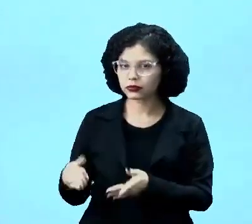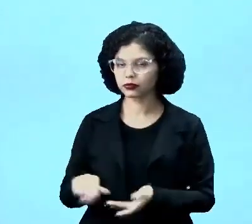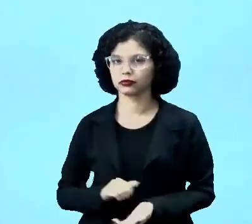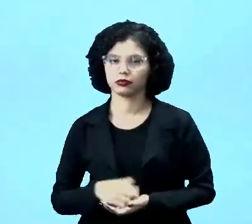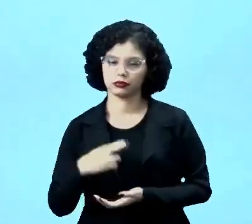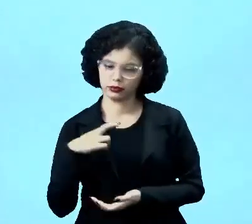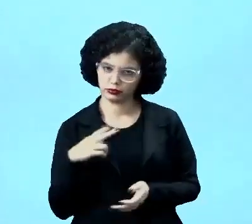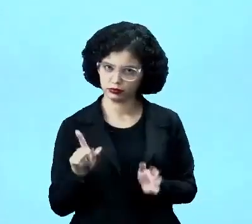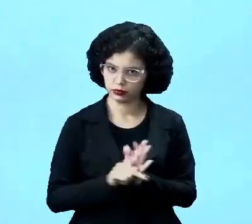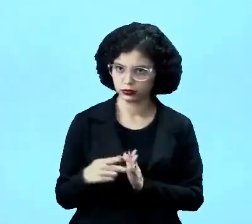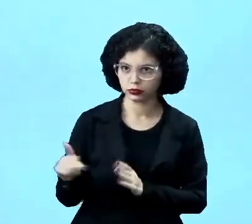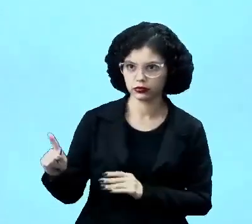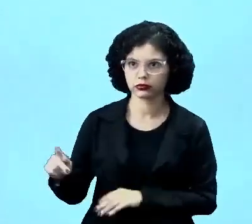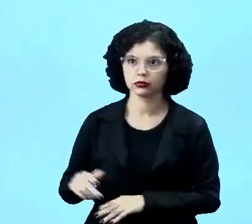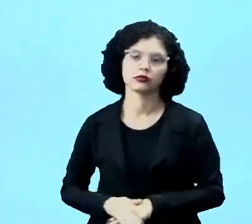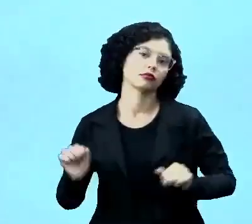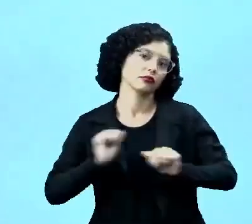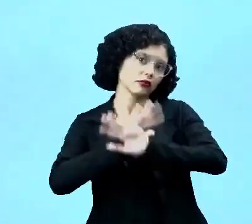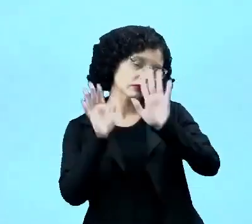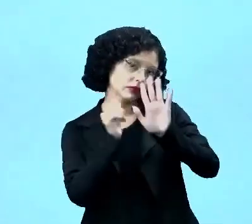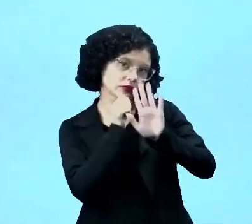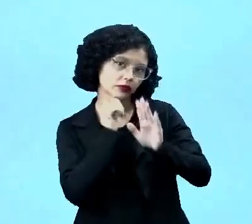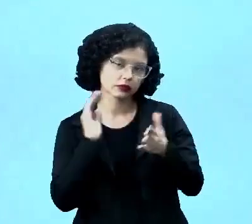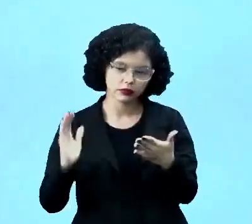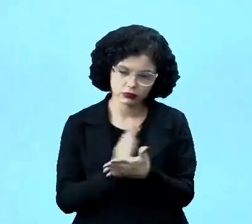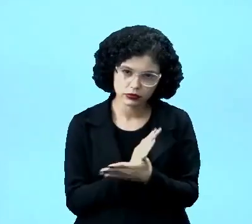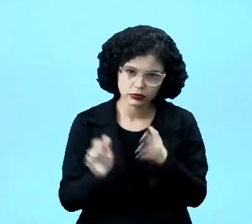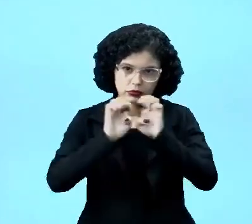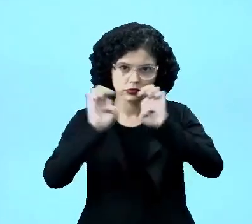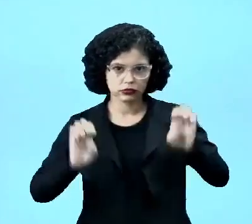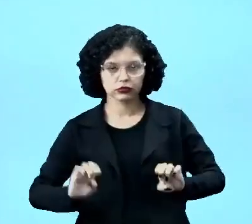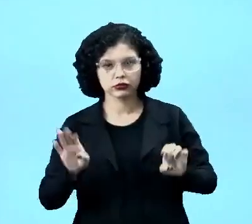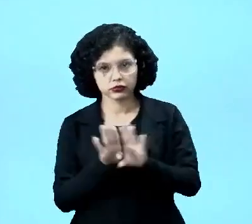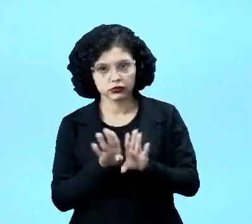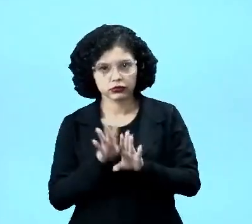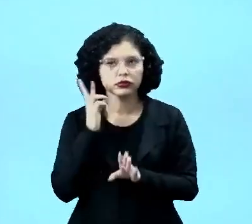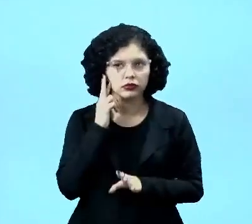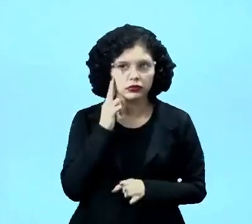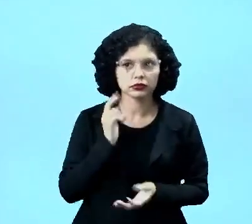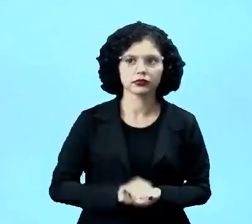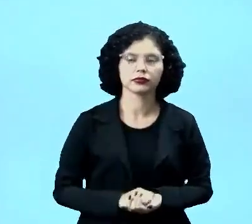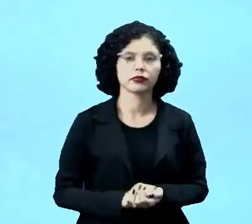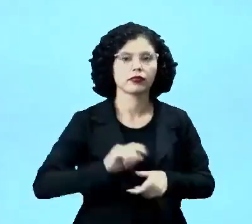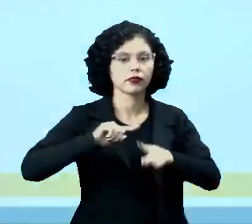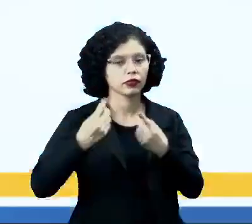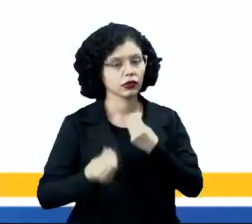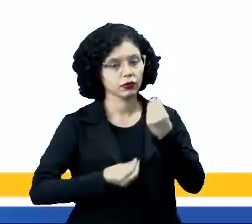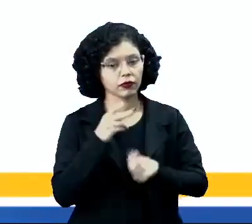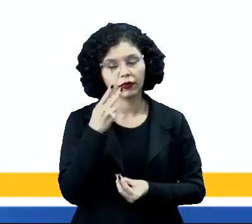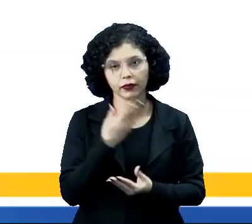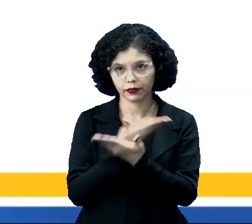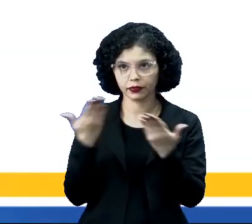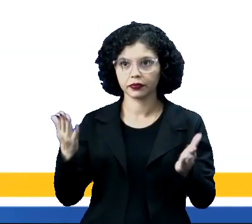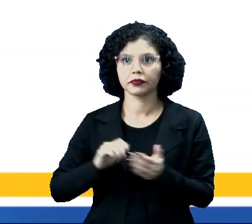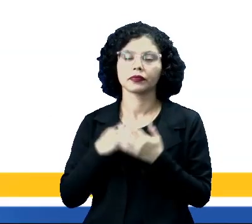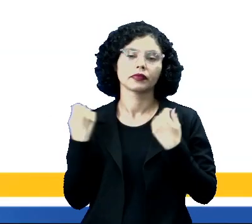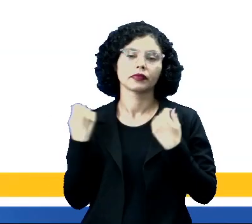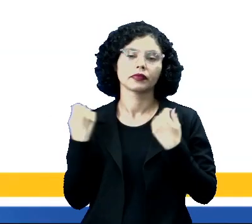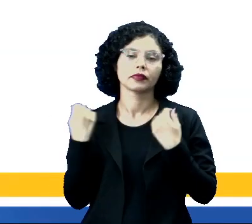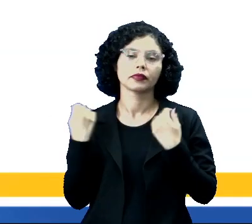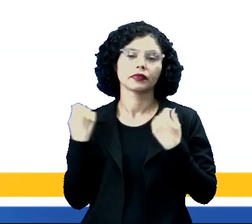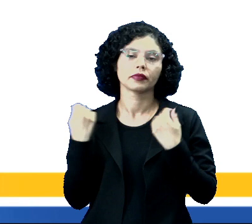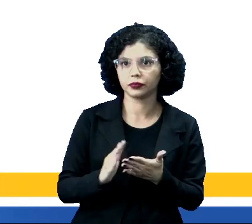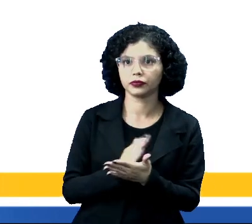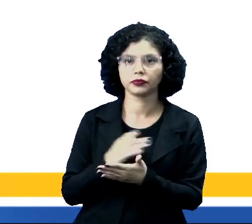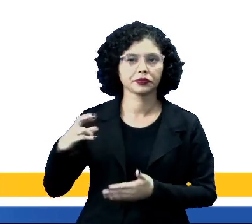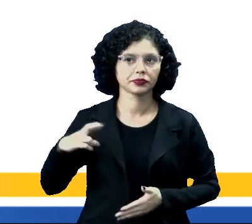bem particulares dela. E é claro que elas têm algumas estruturas também em comum, mas, como eu já disse para vocês, precisa ter